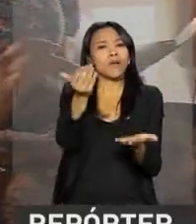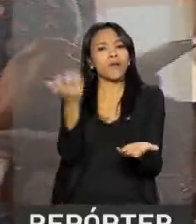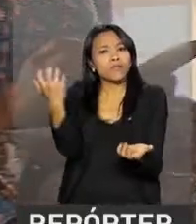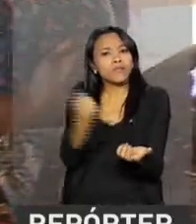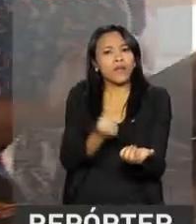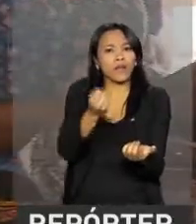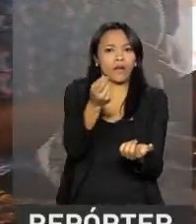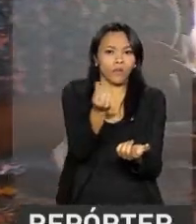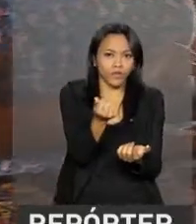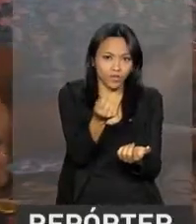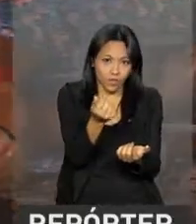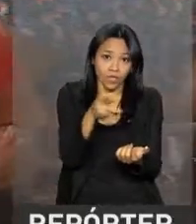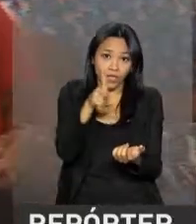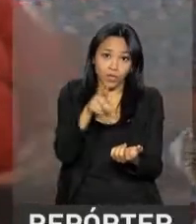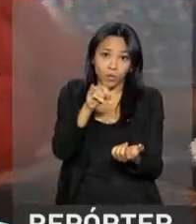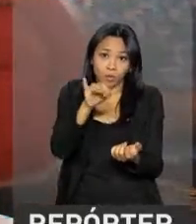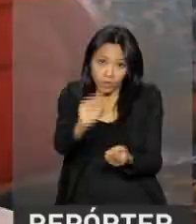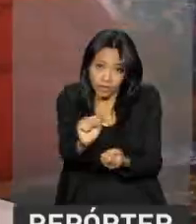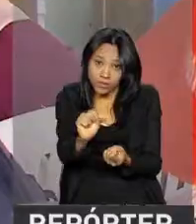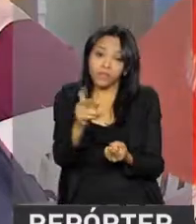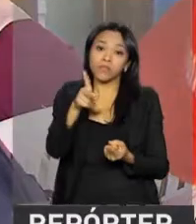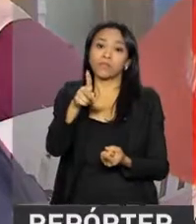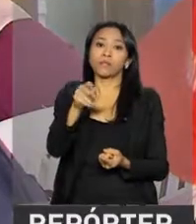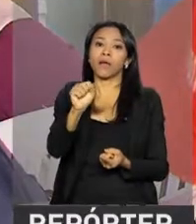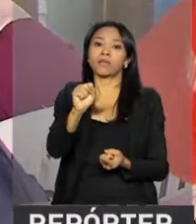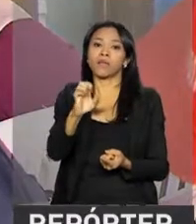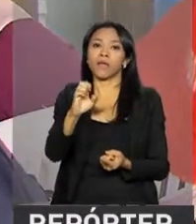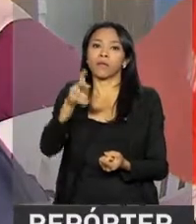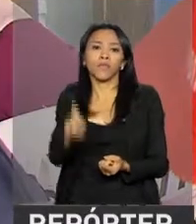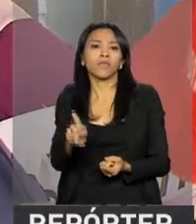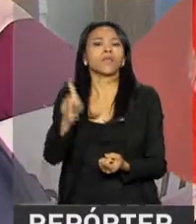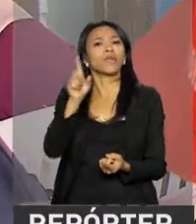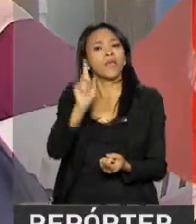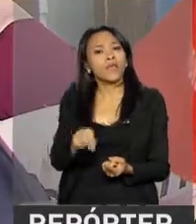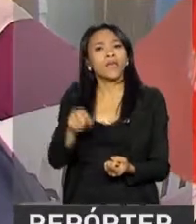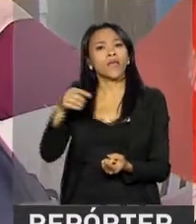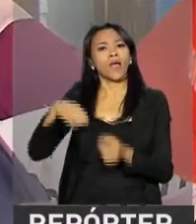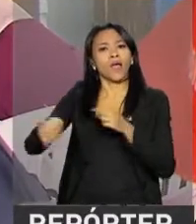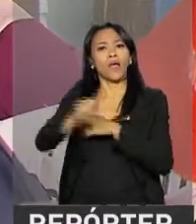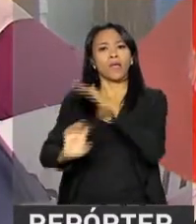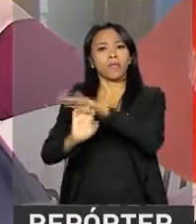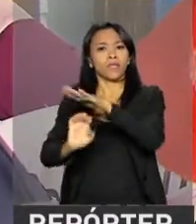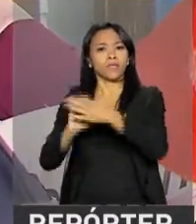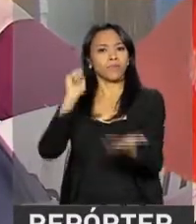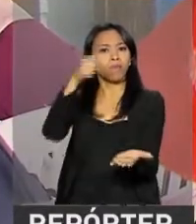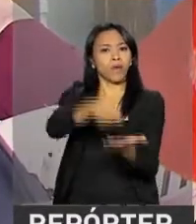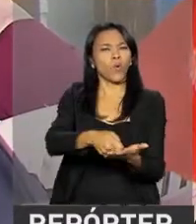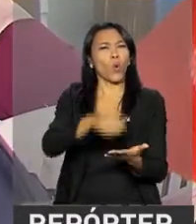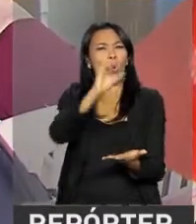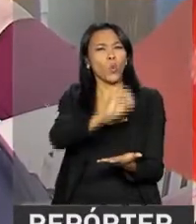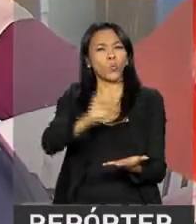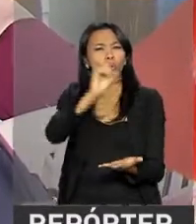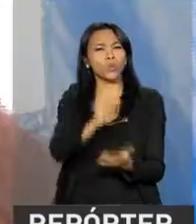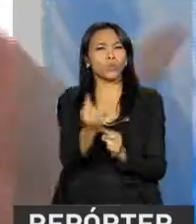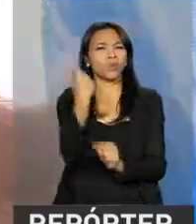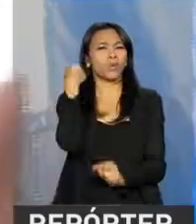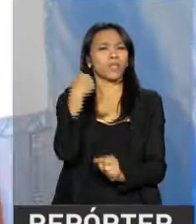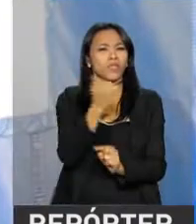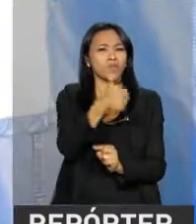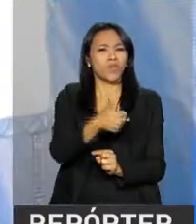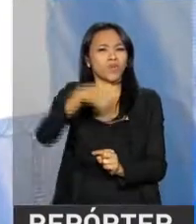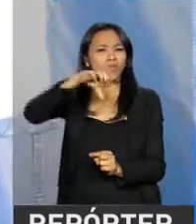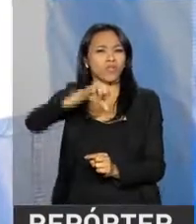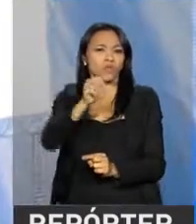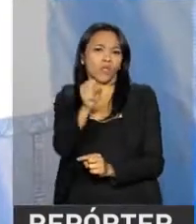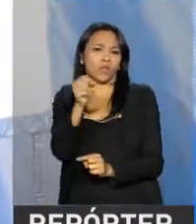os recursos das contas do pis pasep contribuição paga pelo empregador até outubro de 1988 é